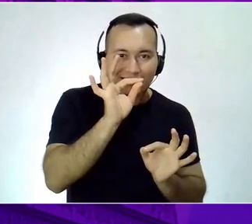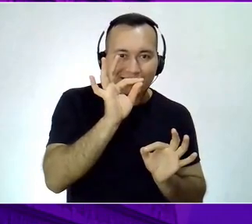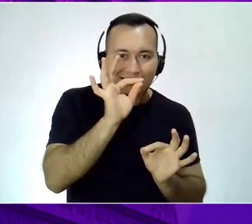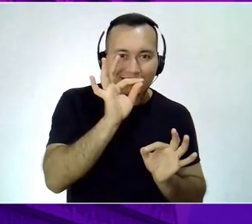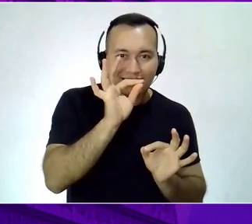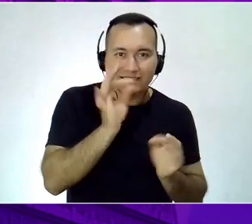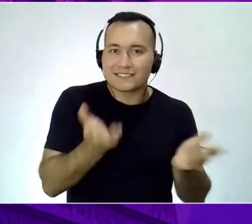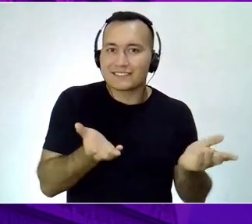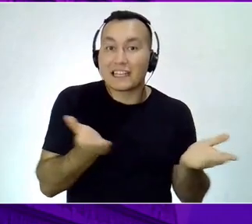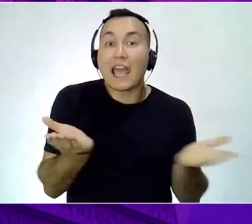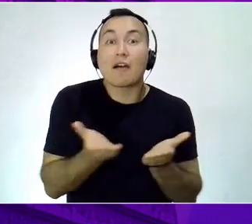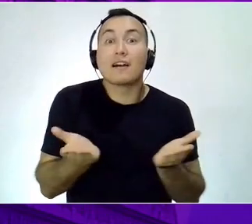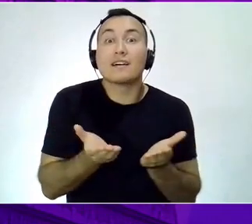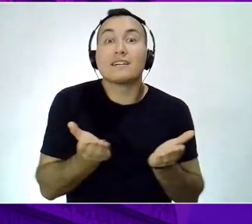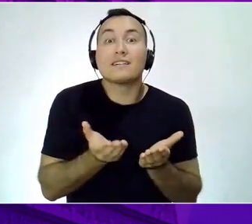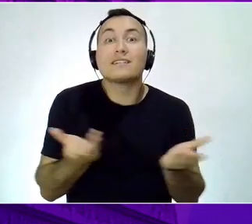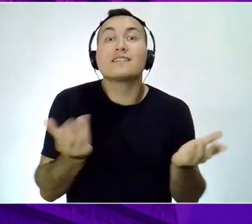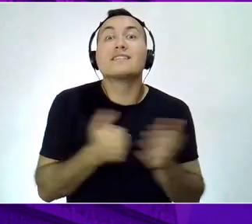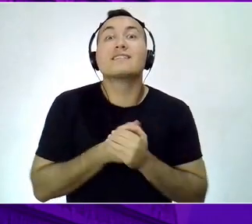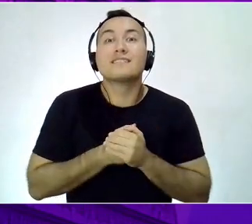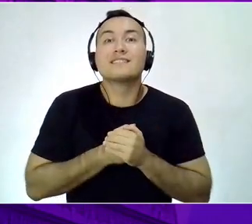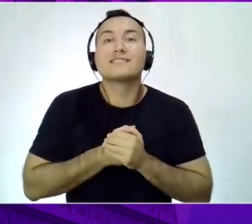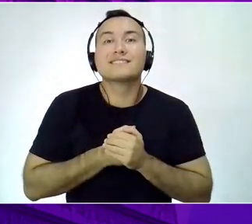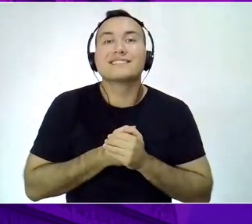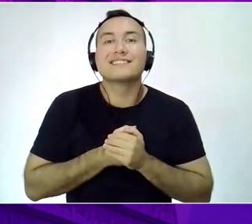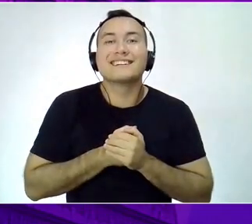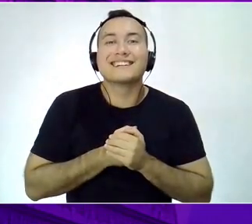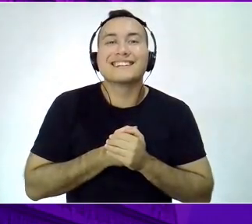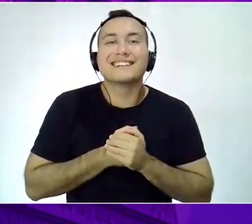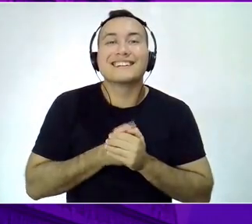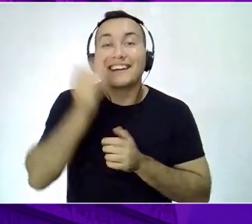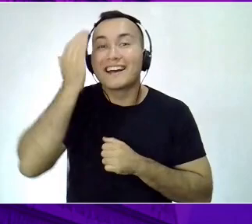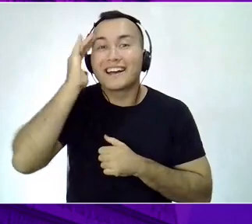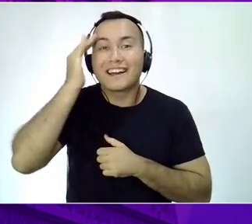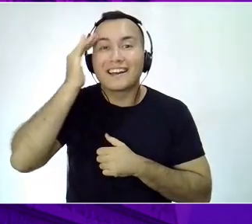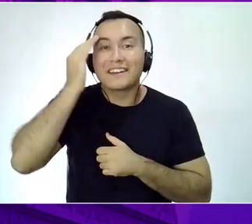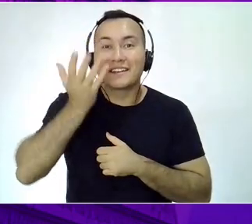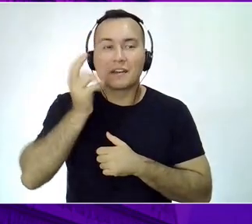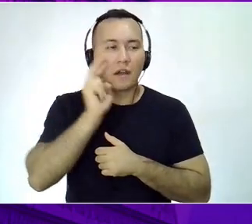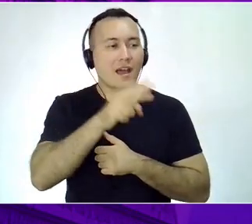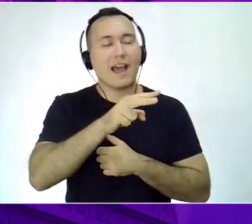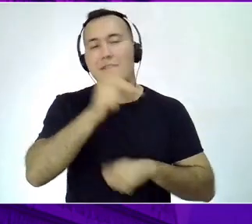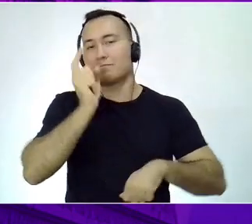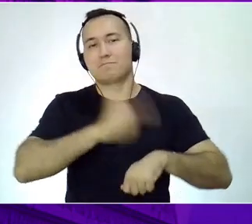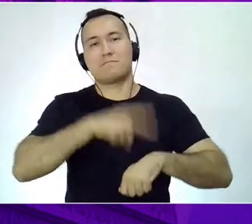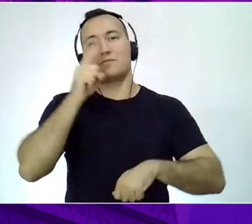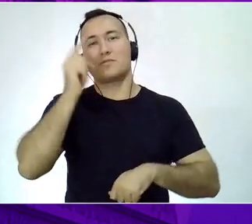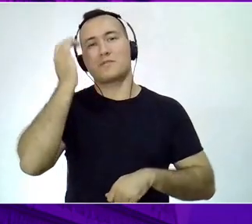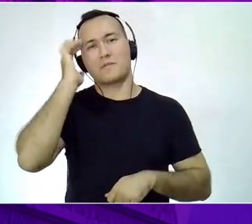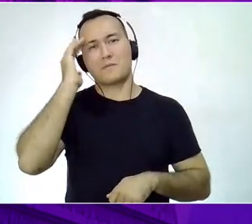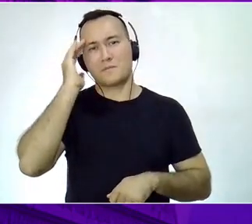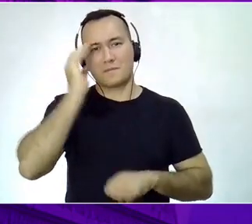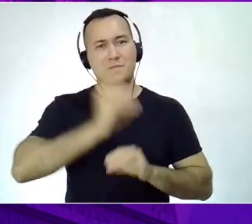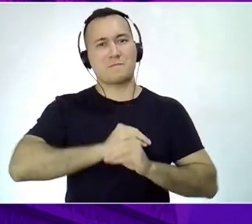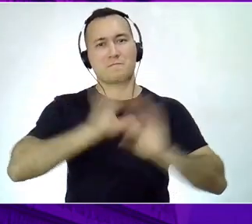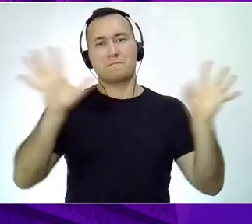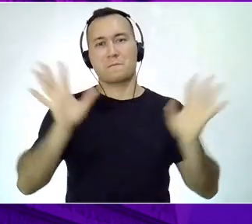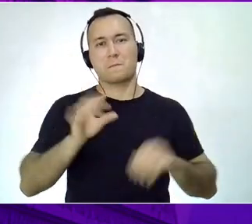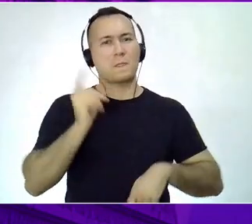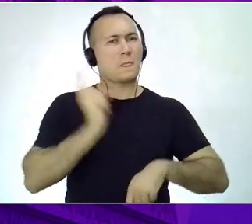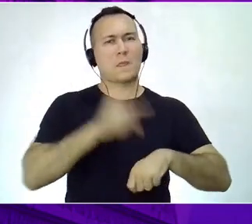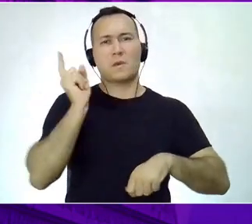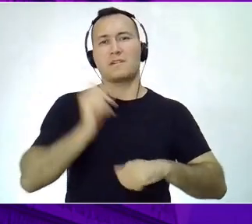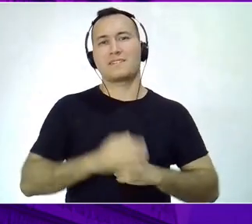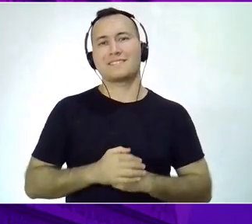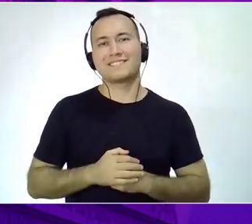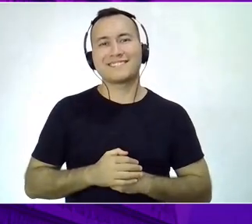E agora? Agora vocês não precisaram nem pensar. Aí vocês bateram o olho e foi, porque agora vocês estão olhando contagem. Se a gente for